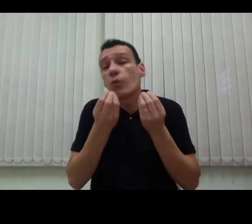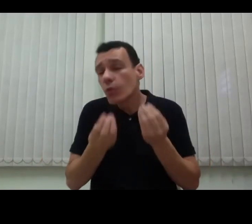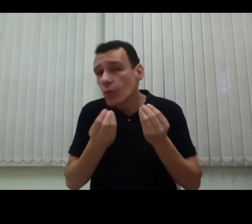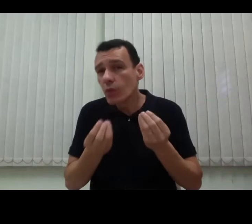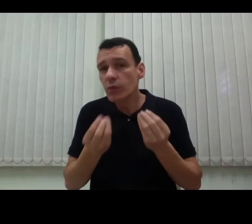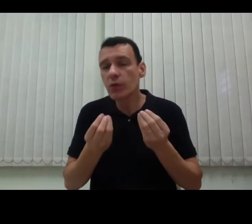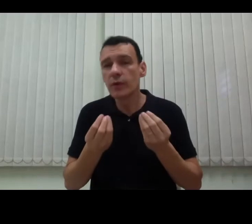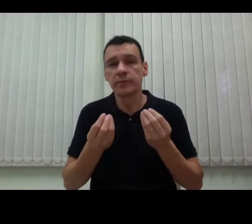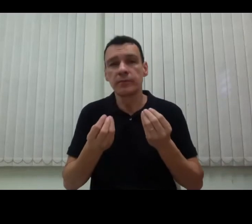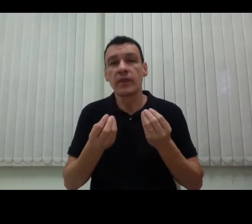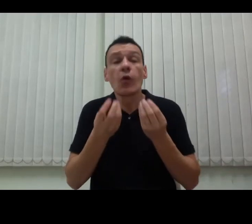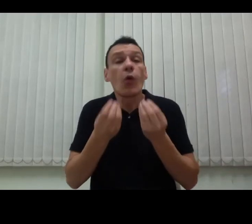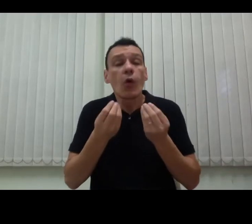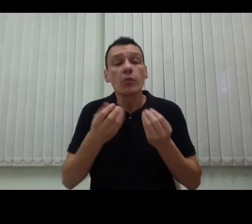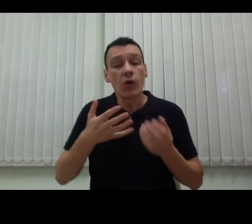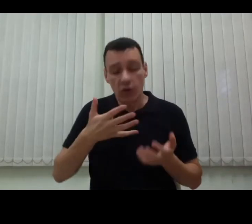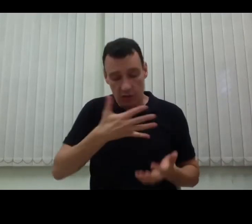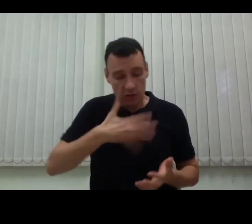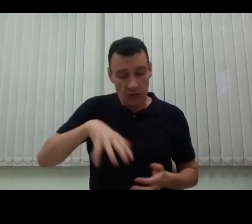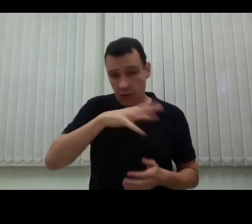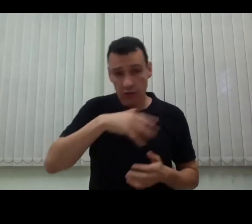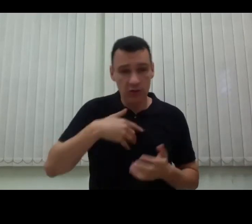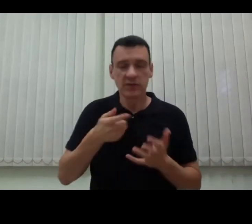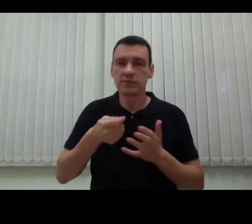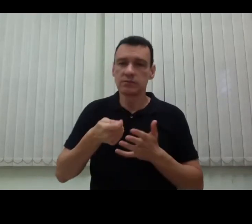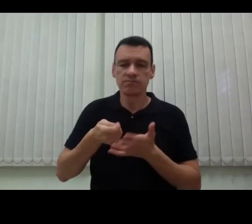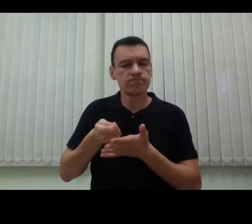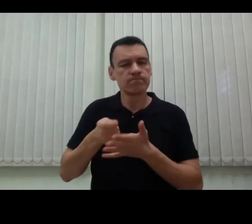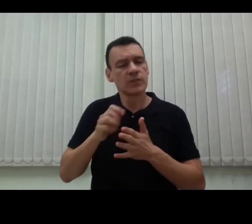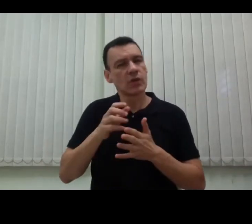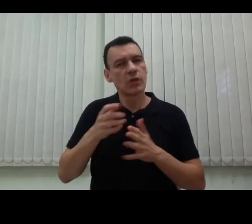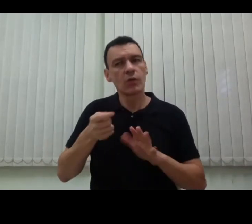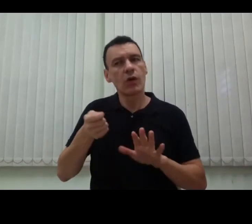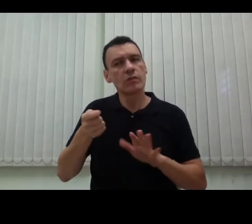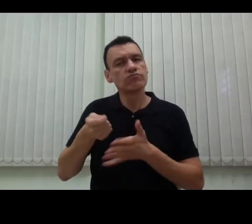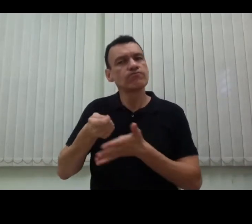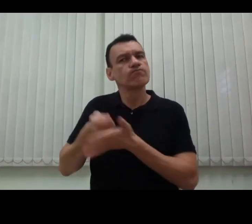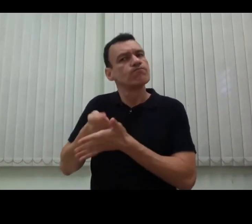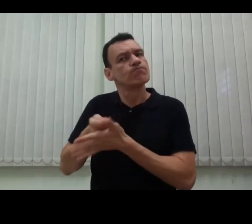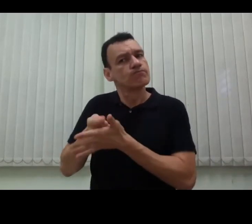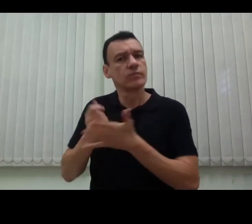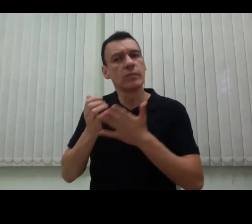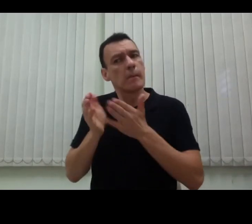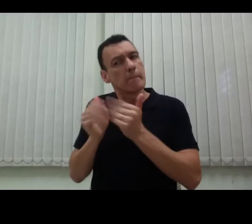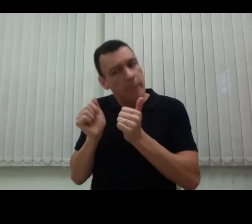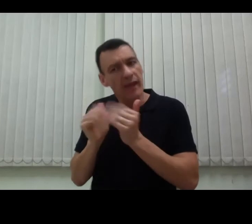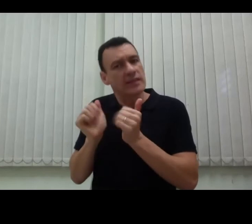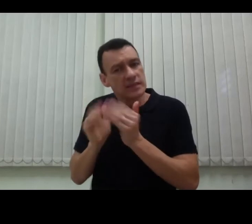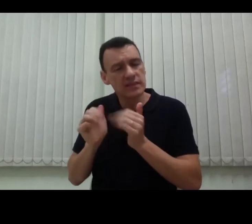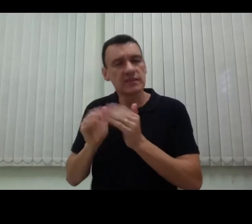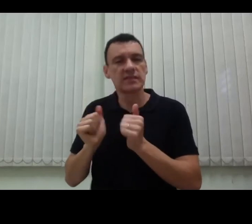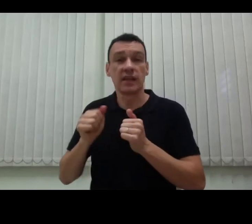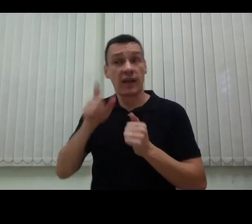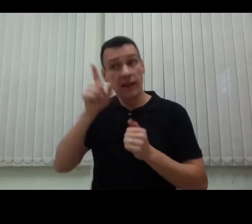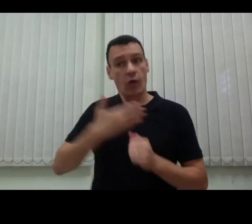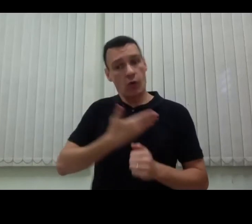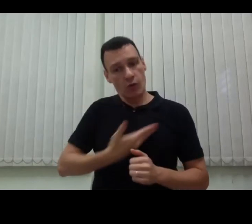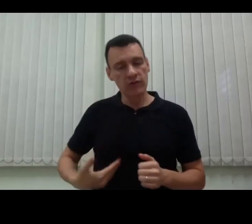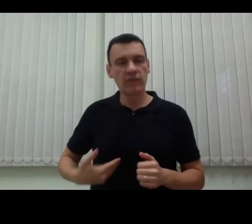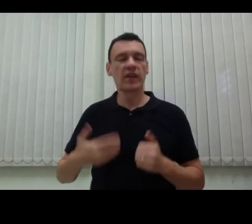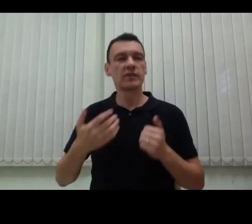para exigir que nas políticas públicas essa dimensão esteja presente. E isso é